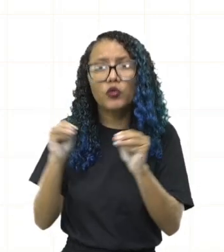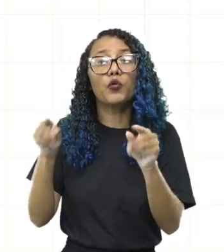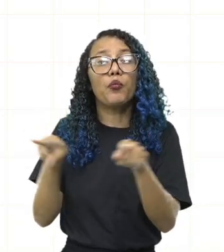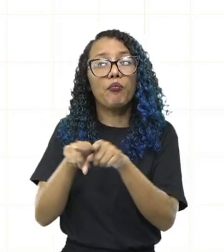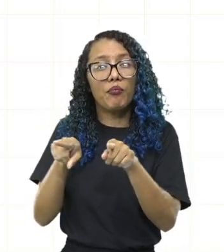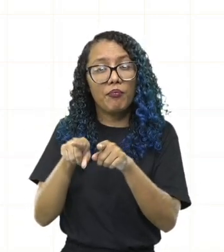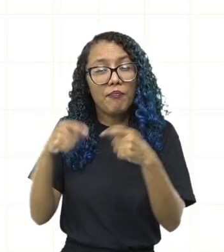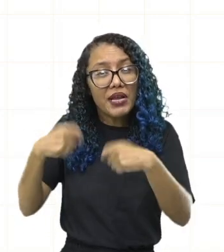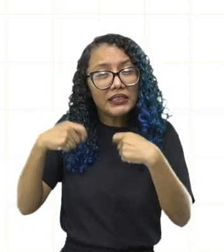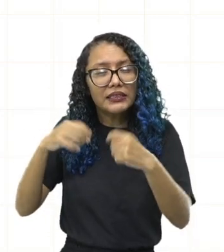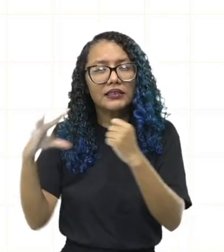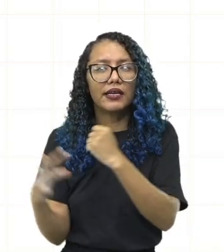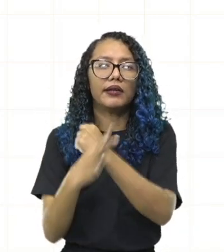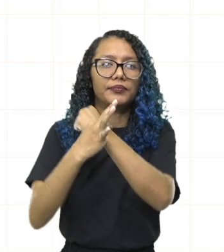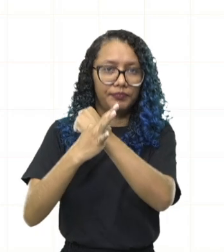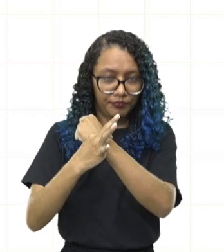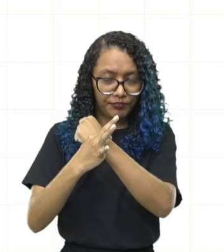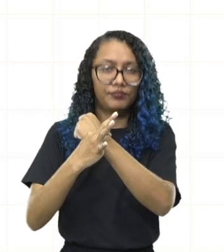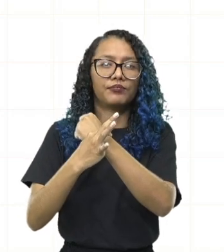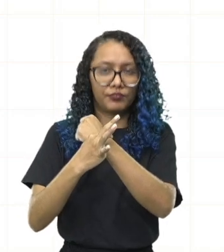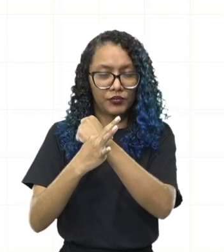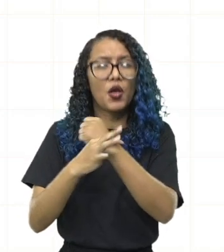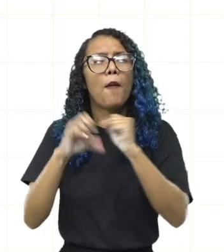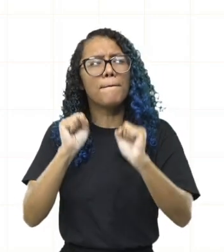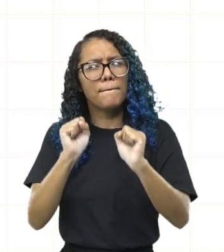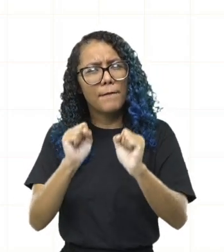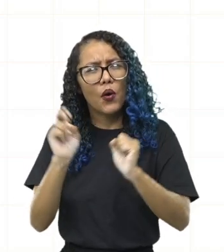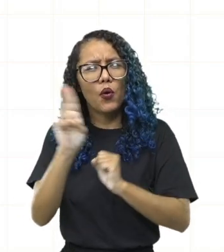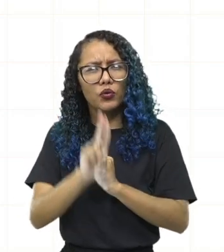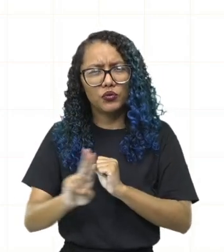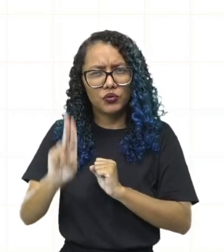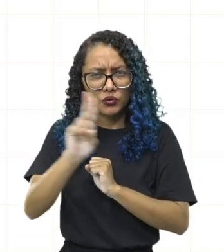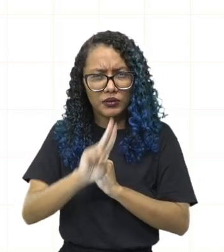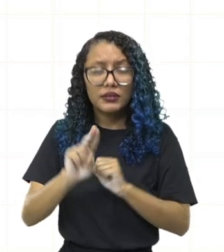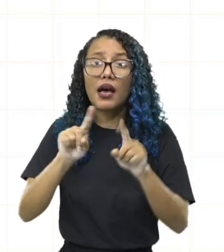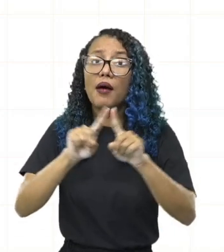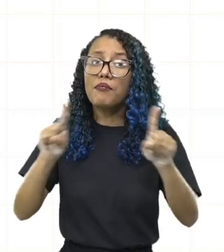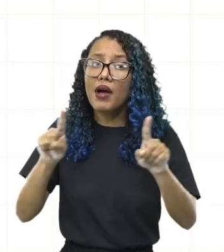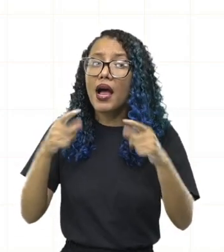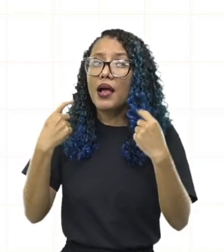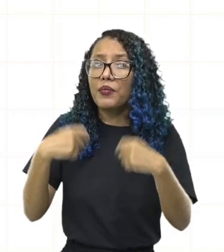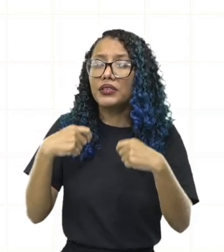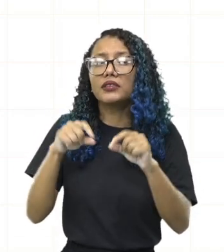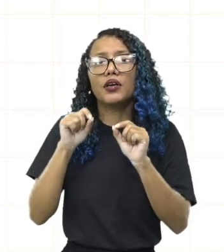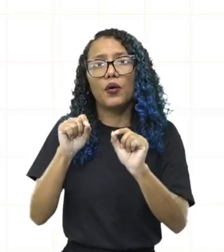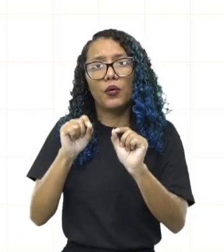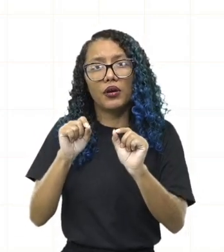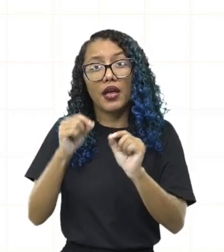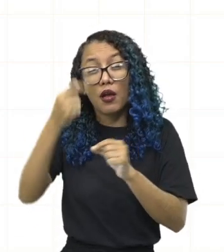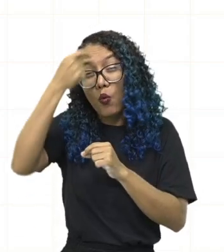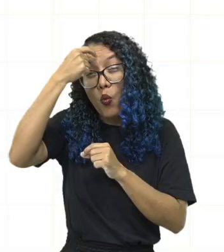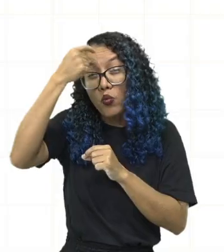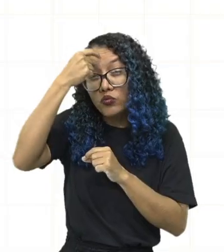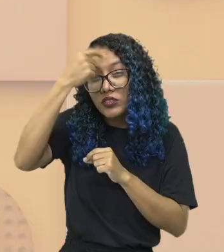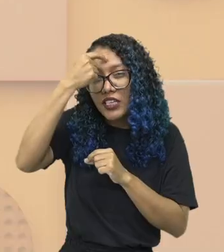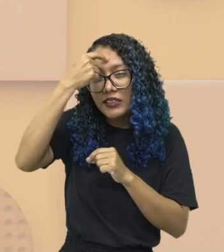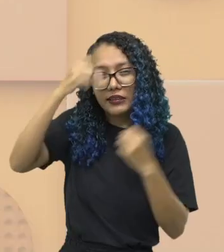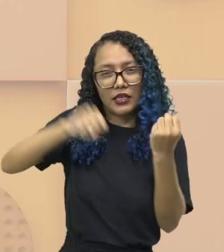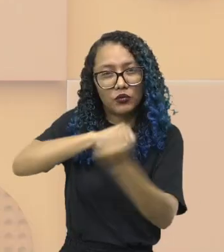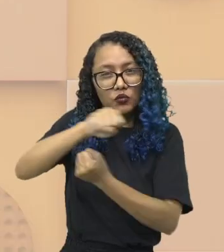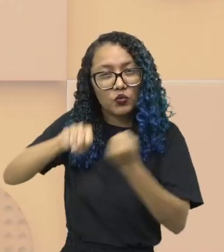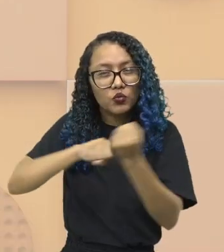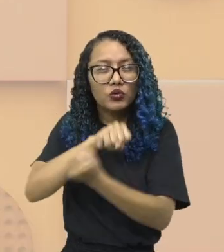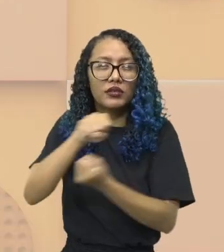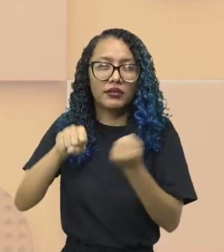recursos da natureza, eles precisam ser utilizados de maneira sustentável, tá bom? Então,